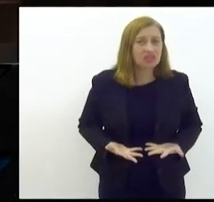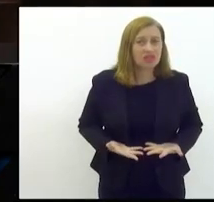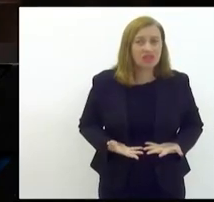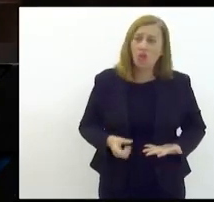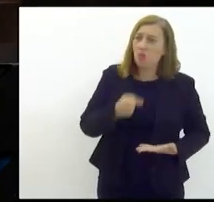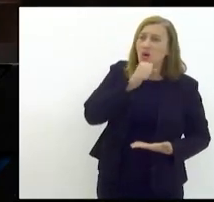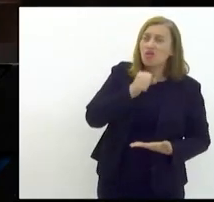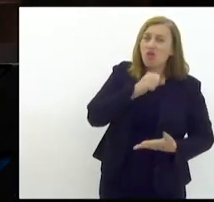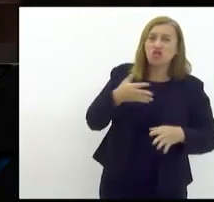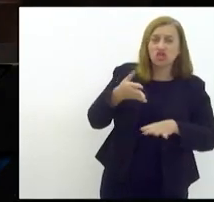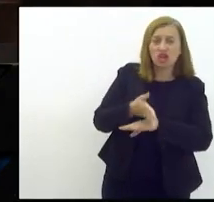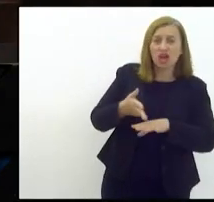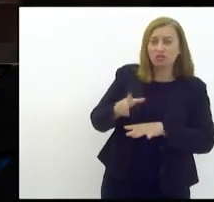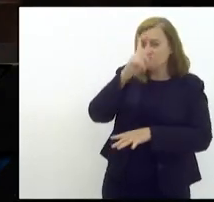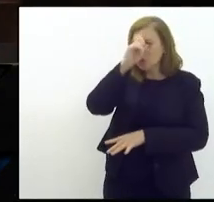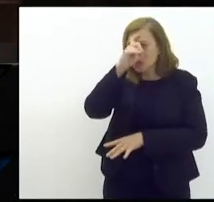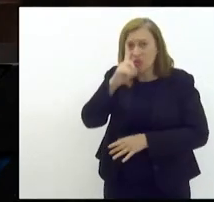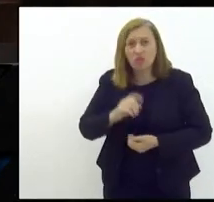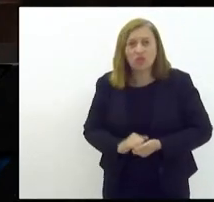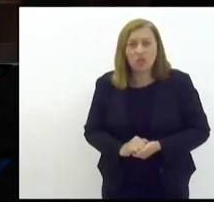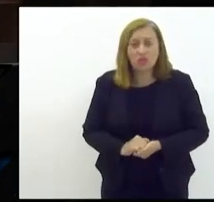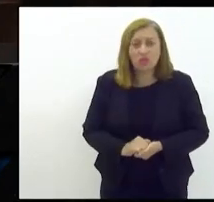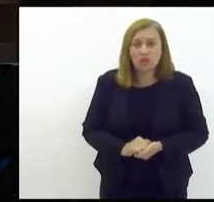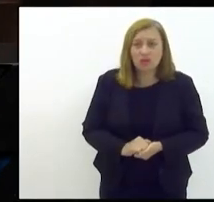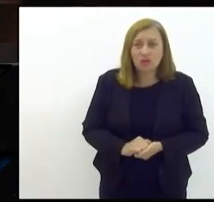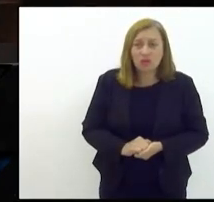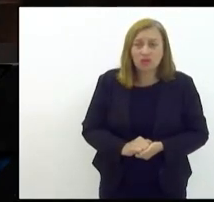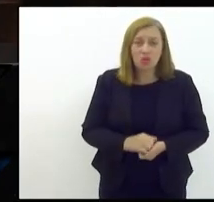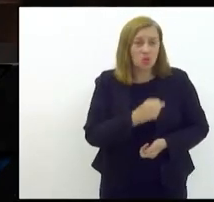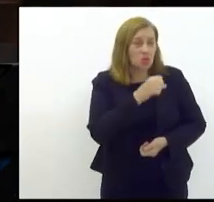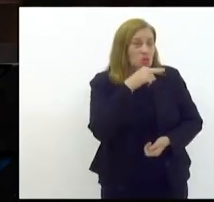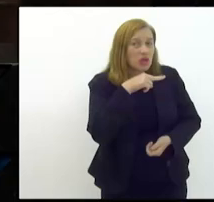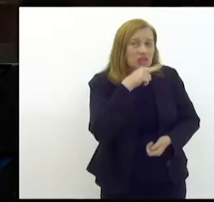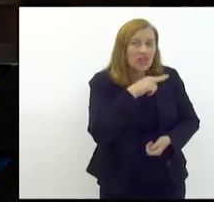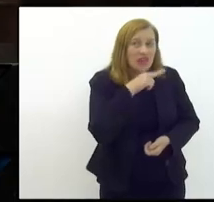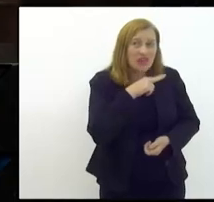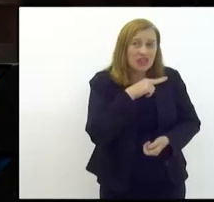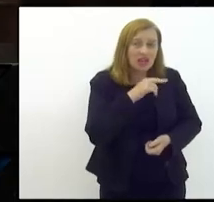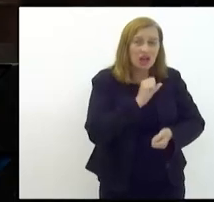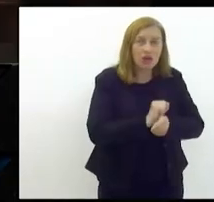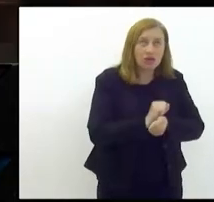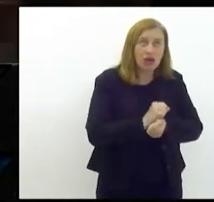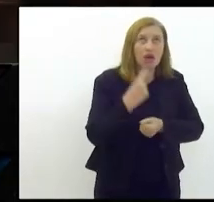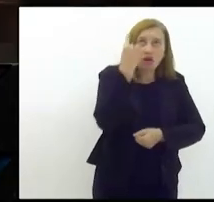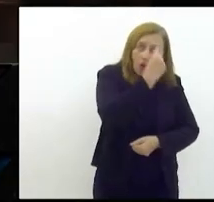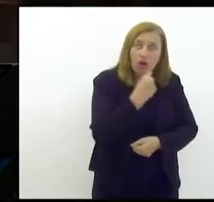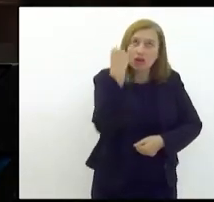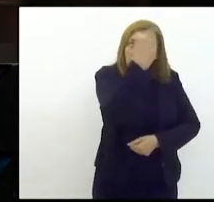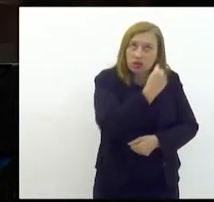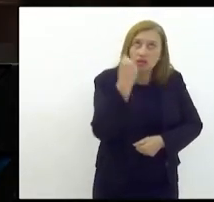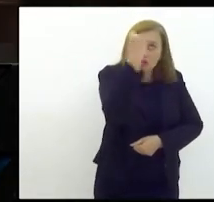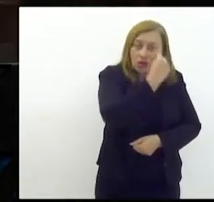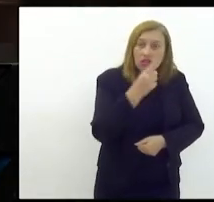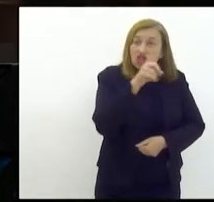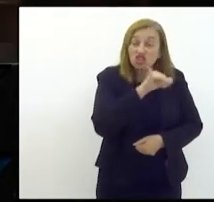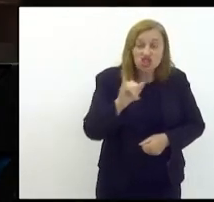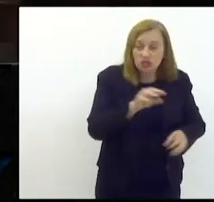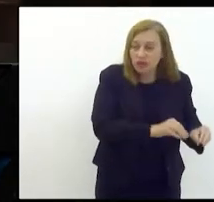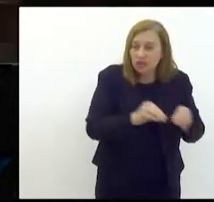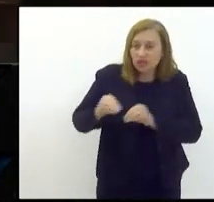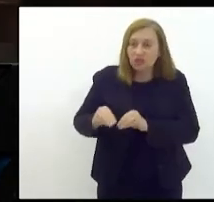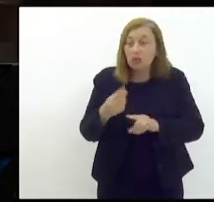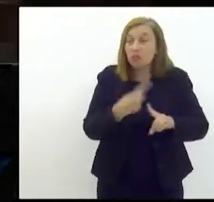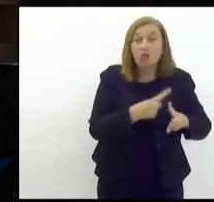uma avó chegar no hospital com a sua neta esperar por horas horas horas horas dias uma transferência porque